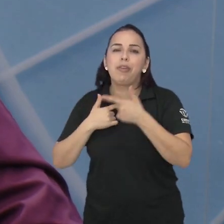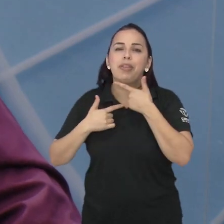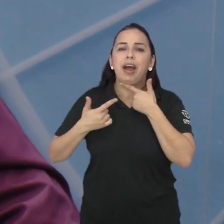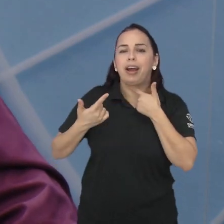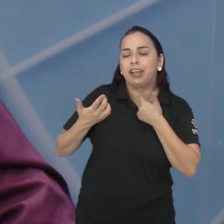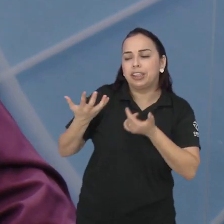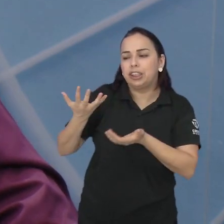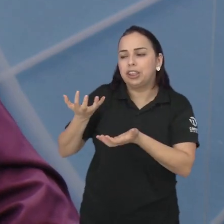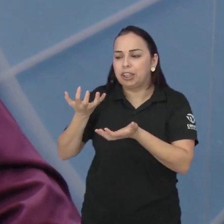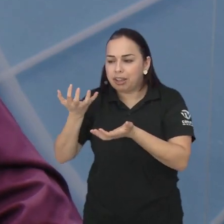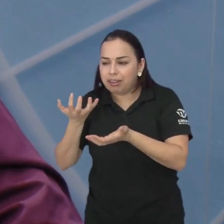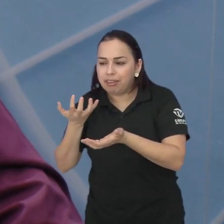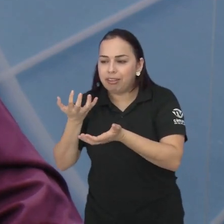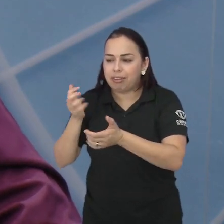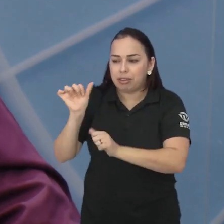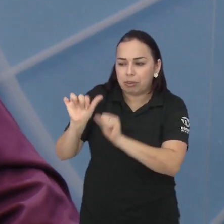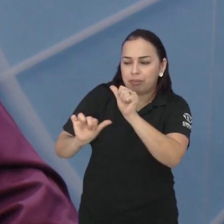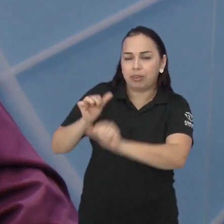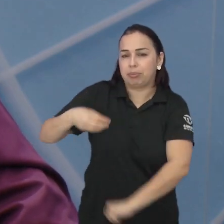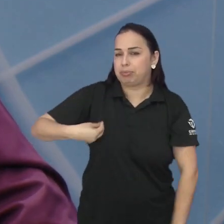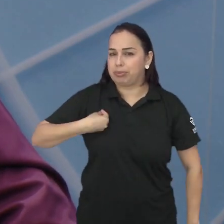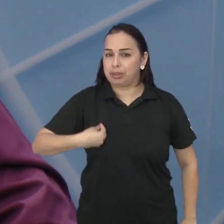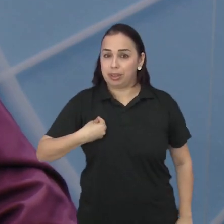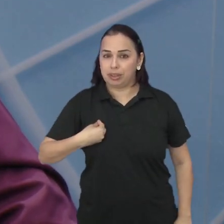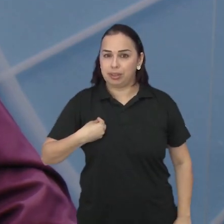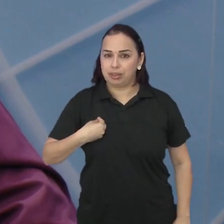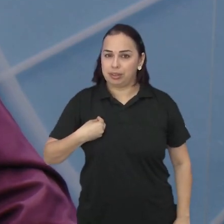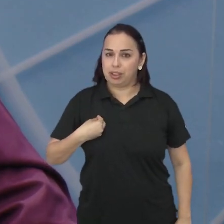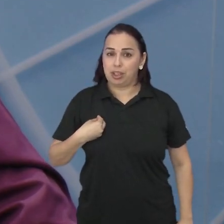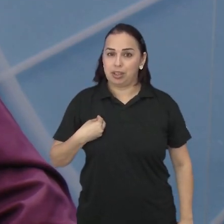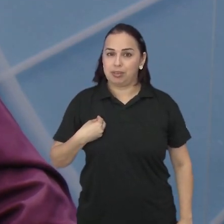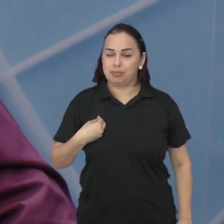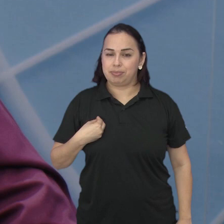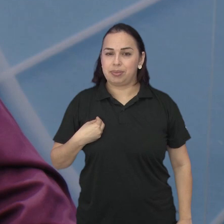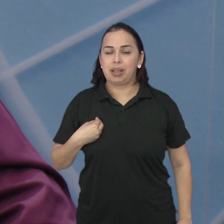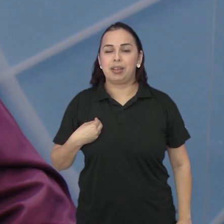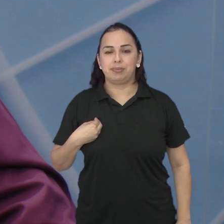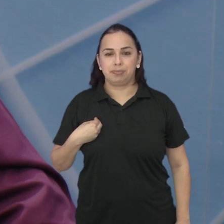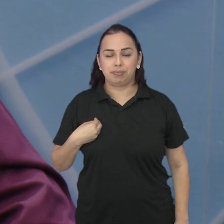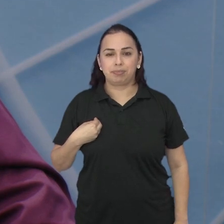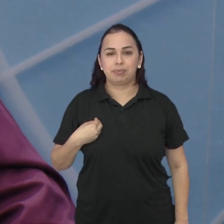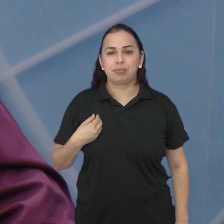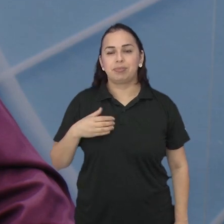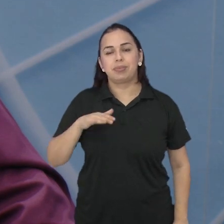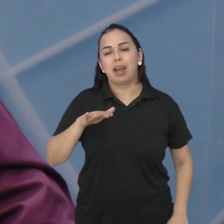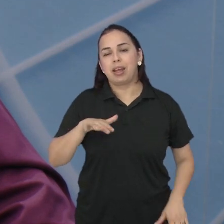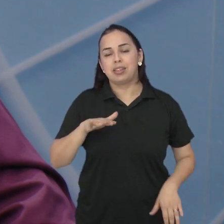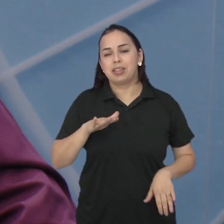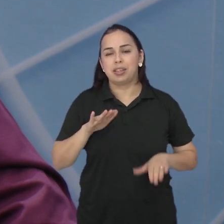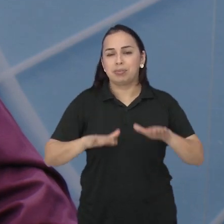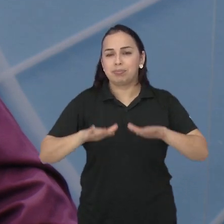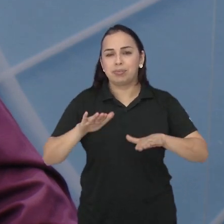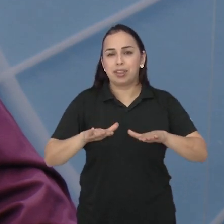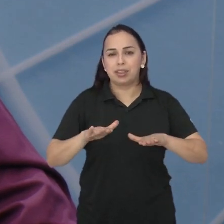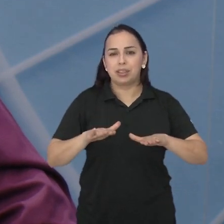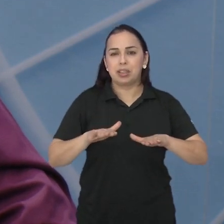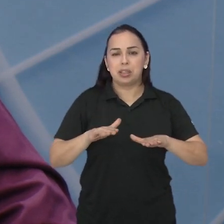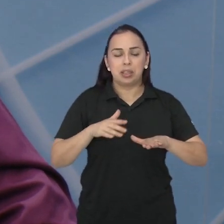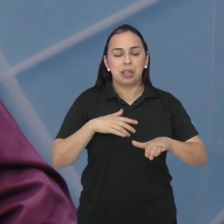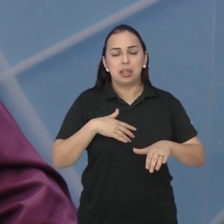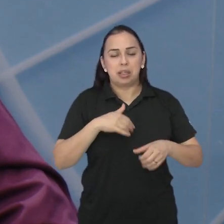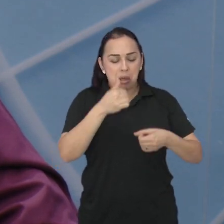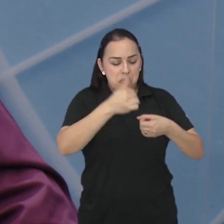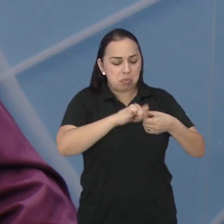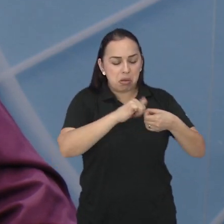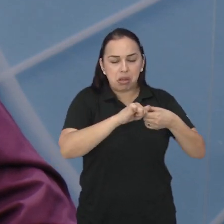sua dignidade, querer escolher por si só. Porque, querendo ou não, às vezes, né, ele começa a chegar num tempo que ele não consegue mais